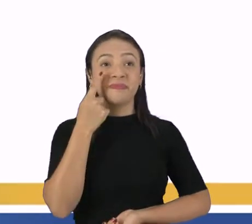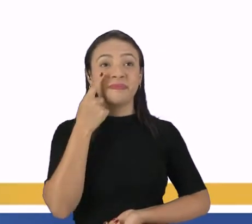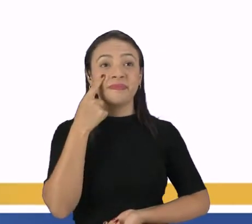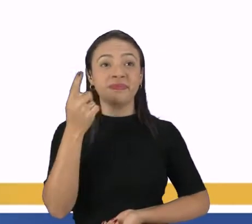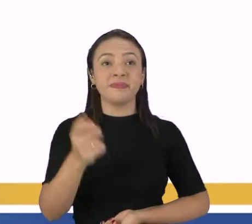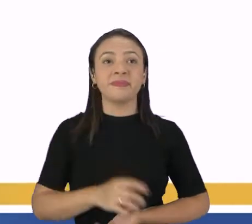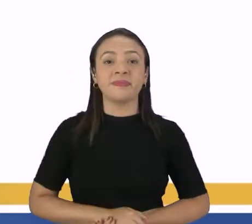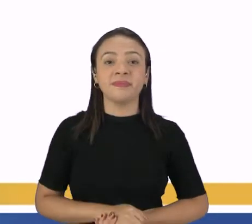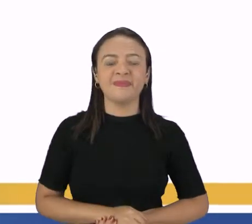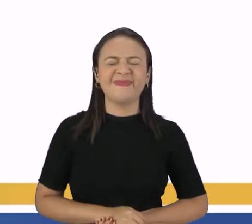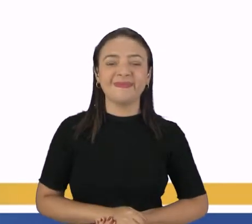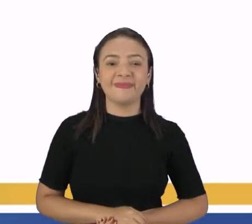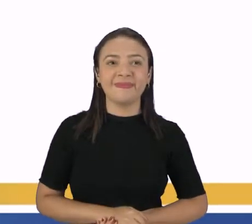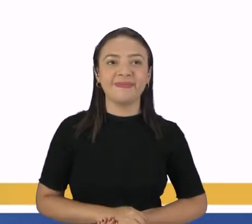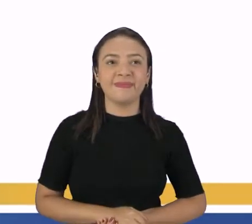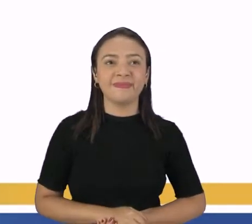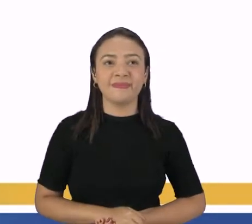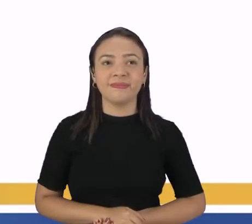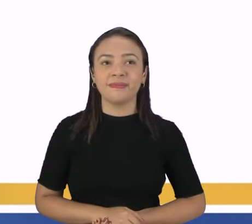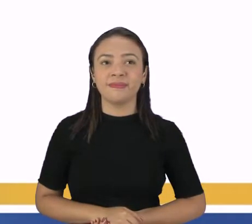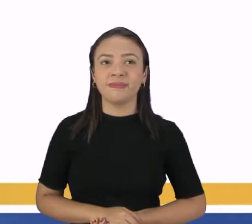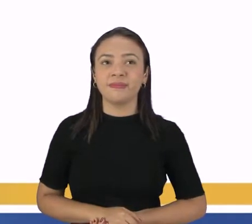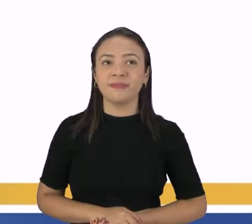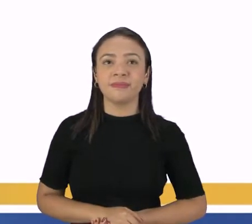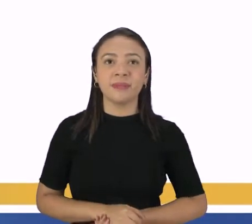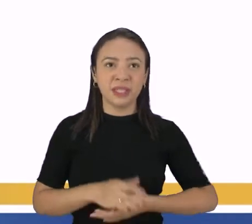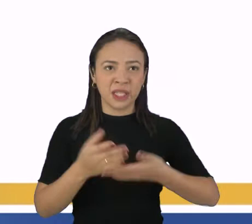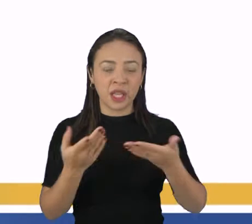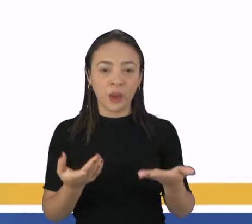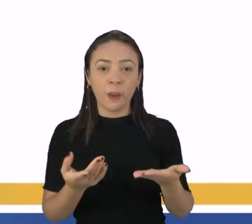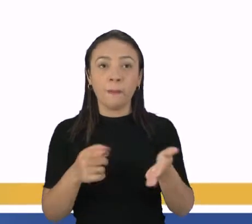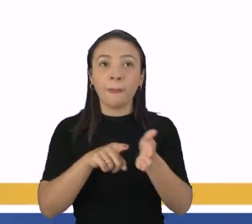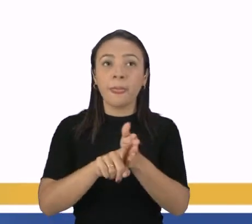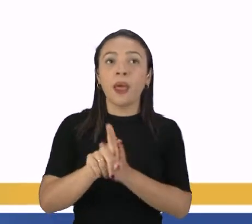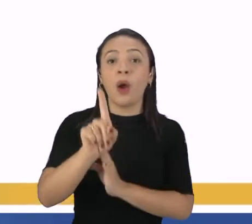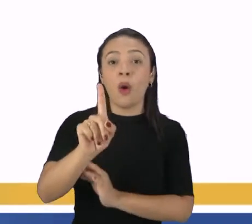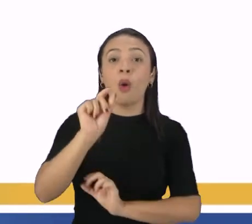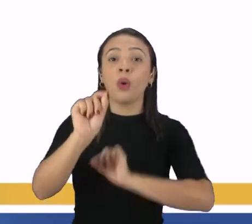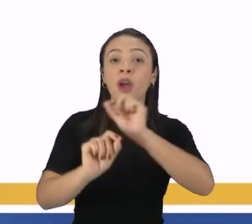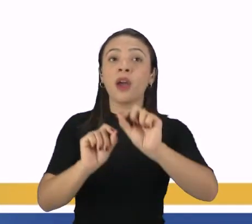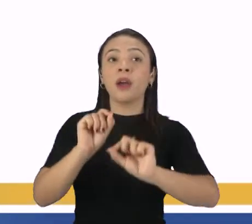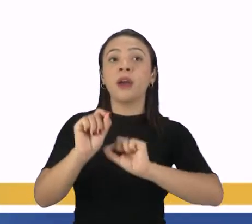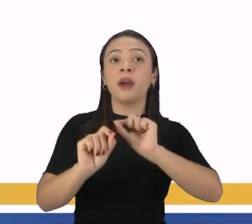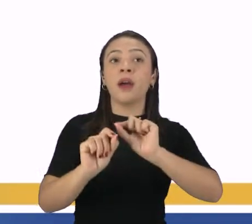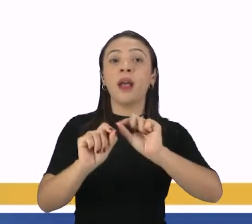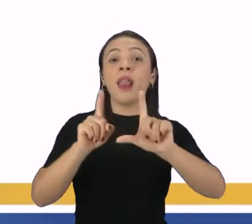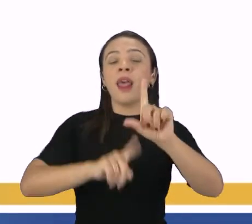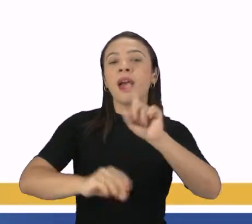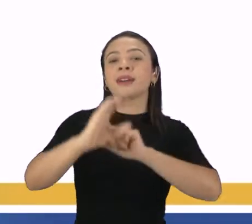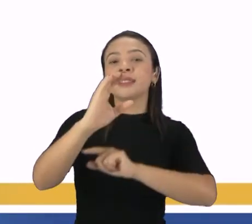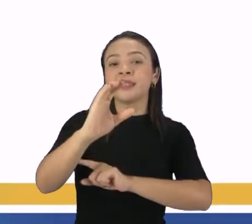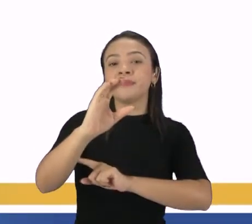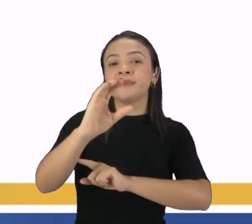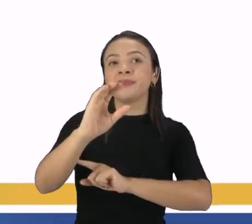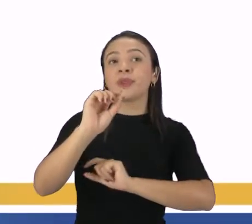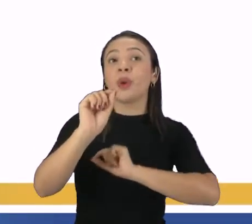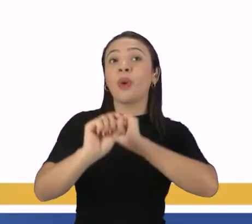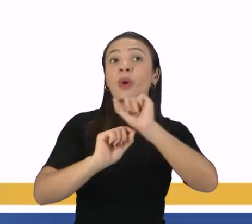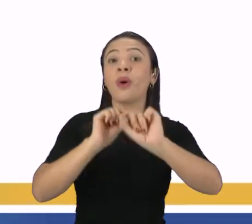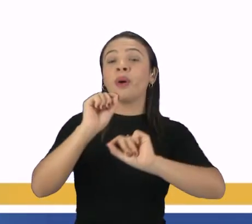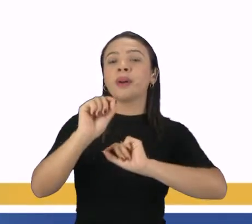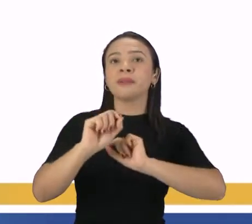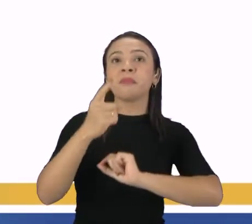telinha, tá bom? 3, 2... É claro, gente, que a resposta da 1 só pode ser a letra C, tá,